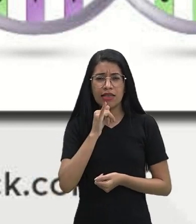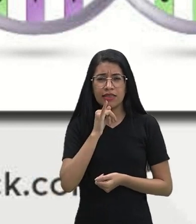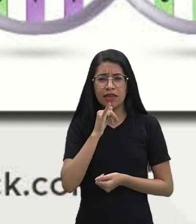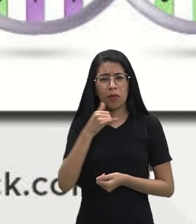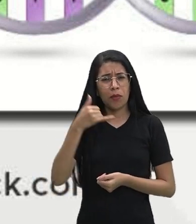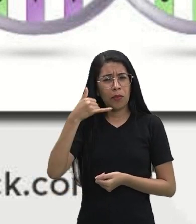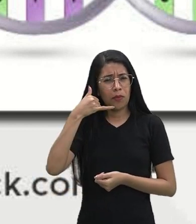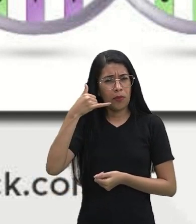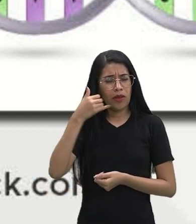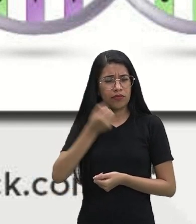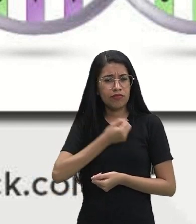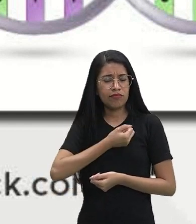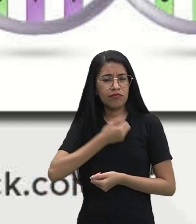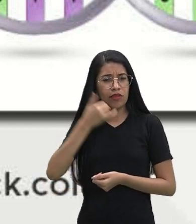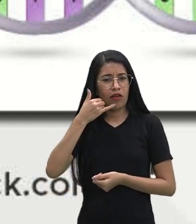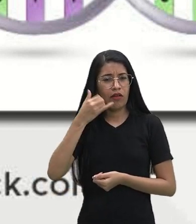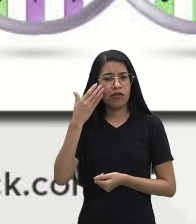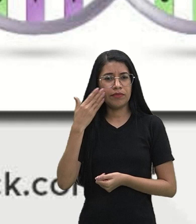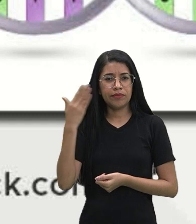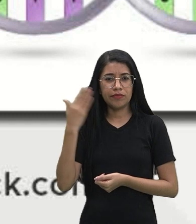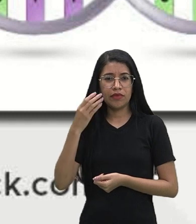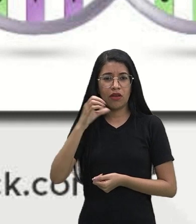telefone da professora Márcia,